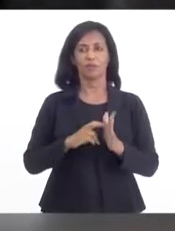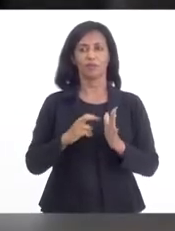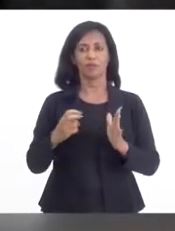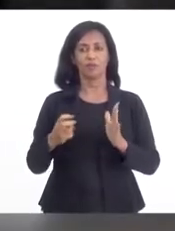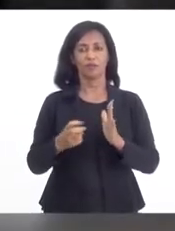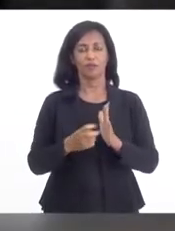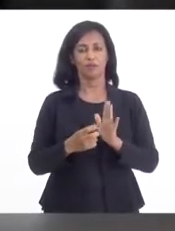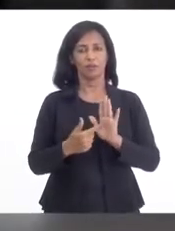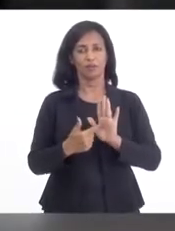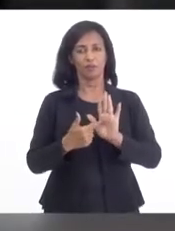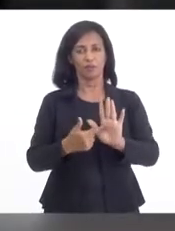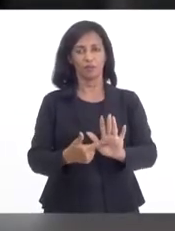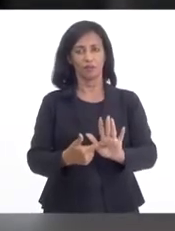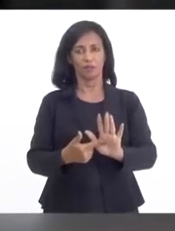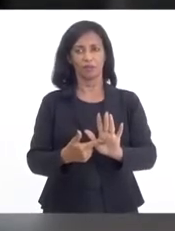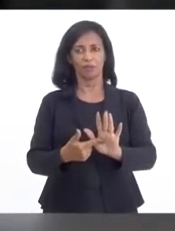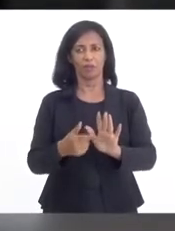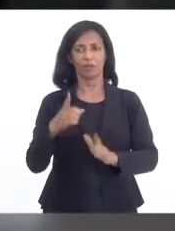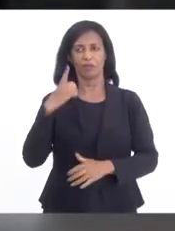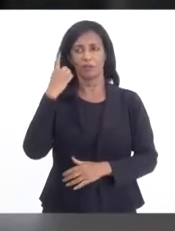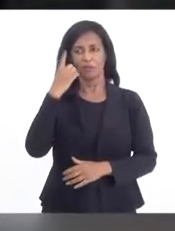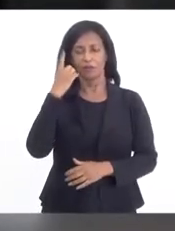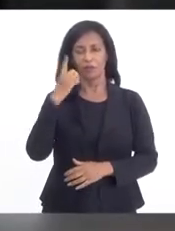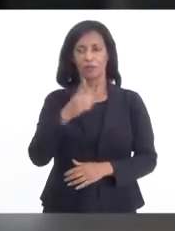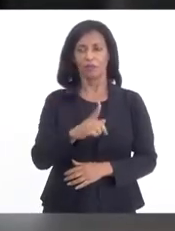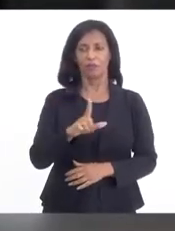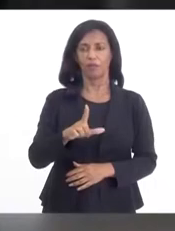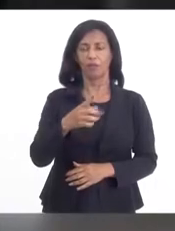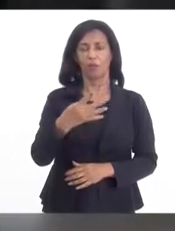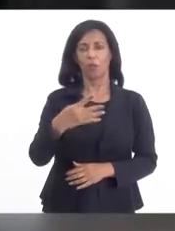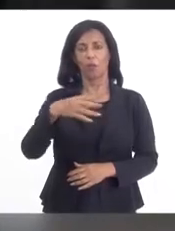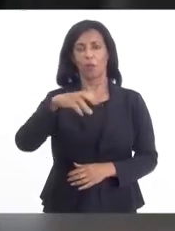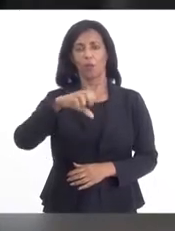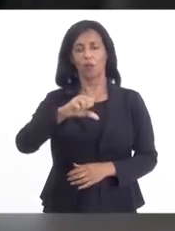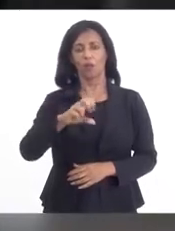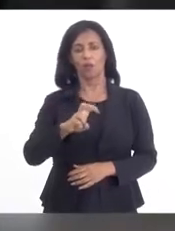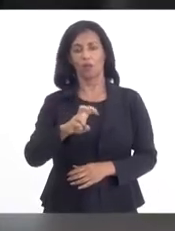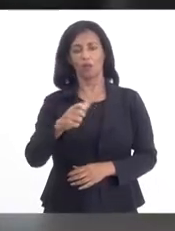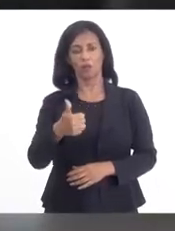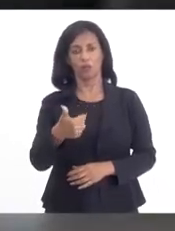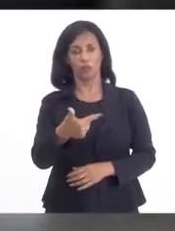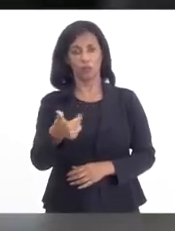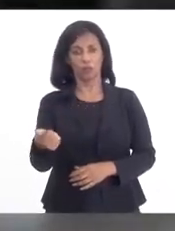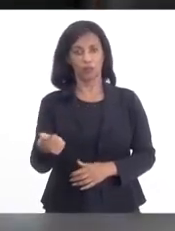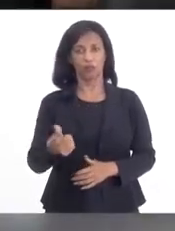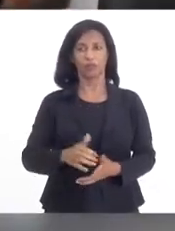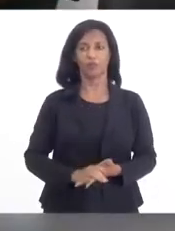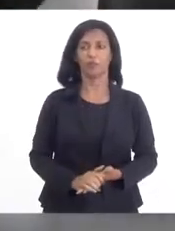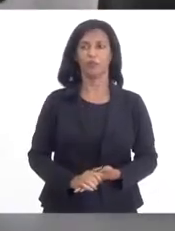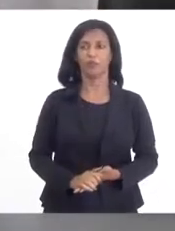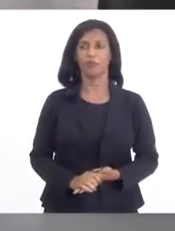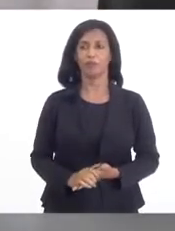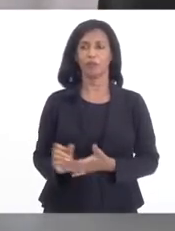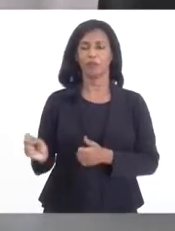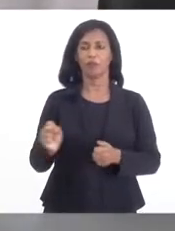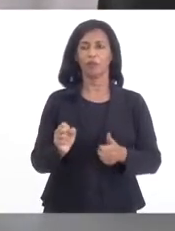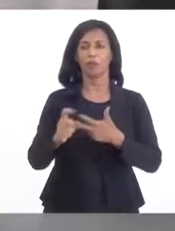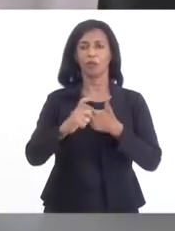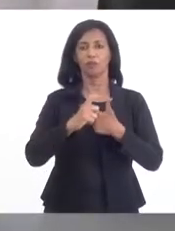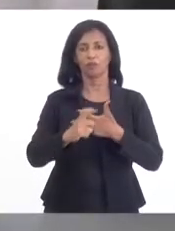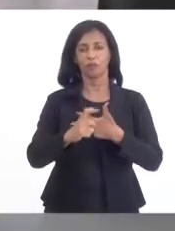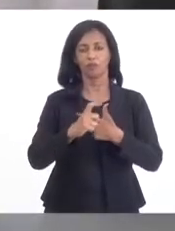Emendas apresentadas pelos senhores deputados ao projeto de lei 4951 de 2021. Do Poder